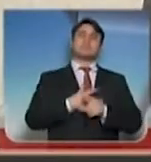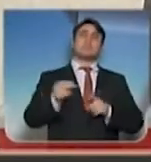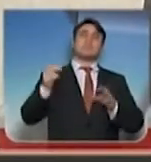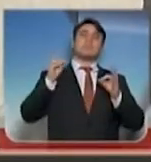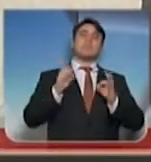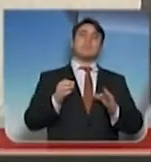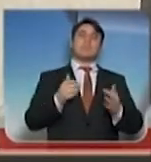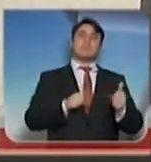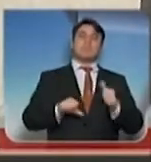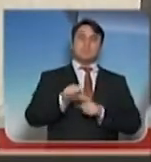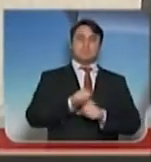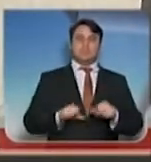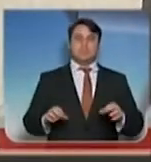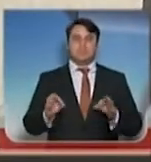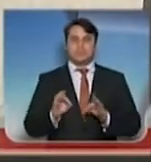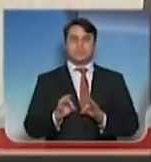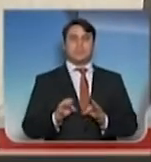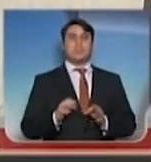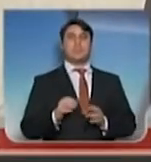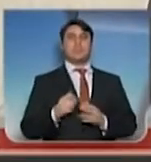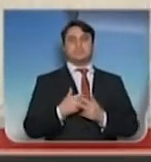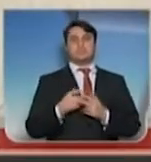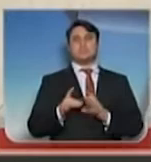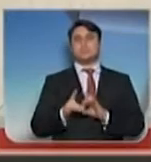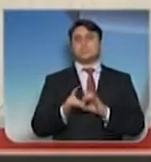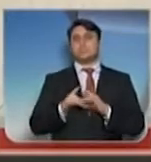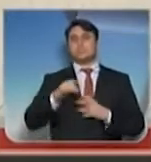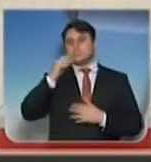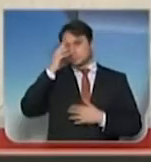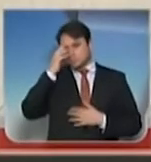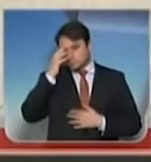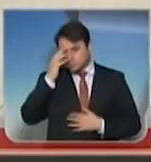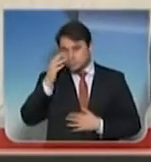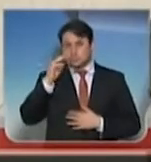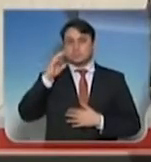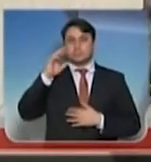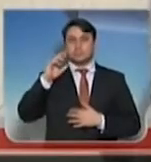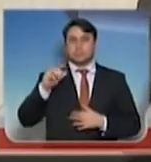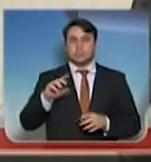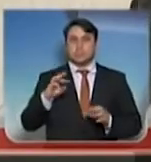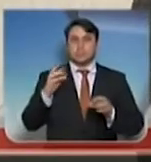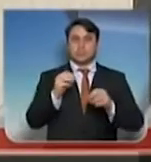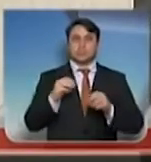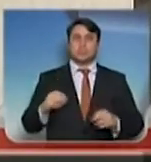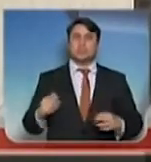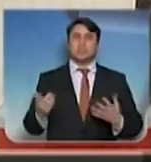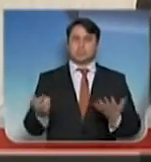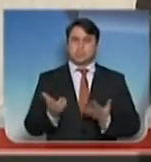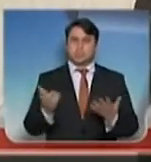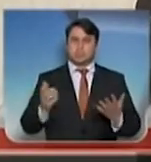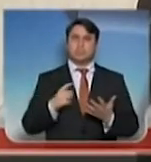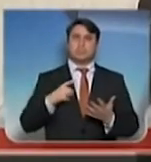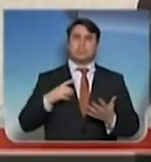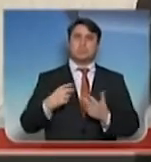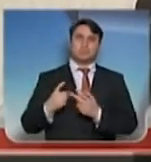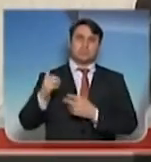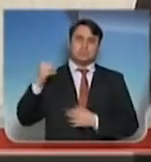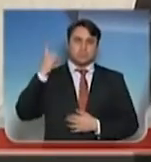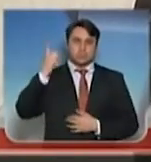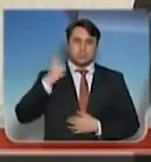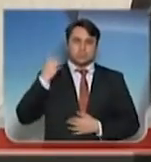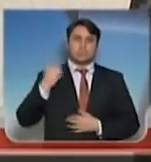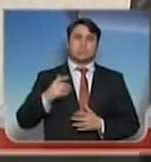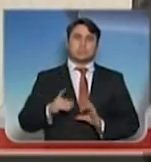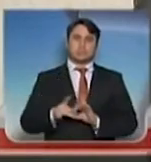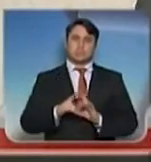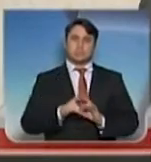grande vitória e essa transformação dos seus cargos o nome dos Servidores todos os deputados e deputadas as lideranças